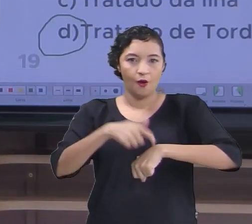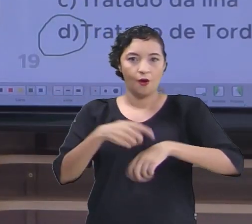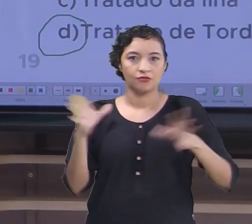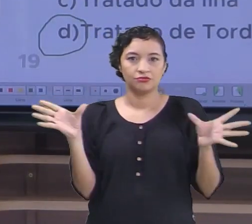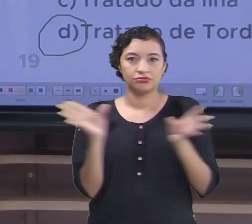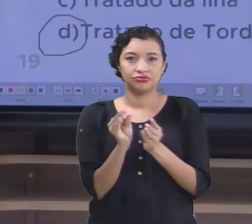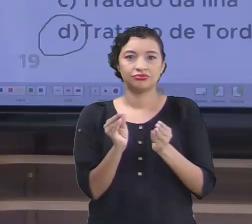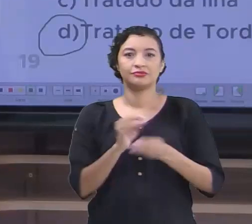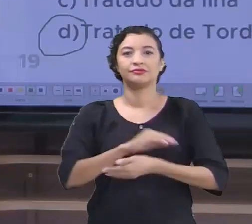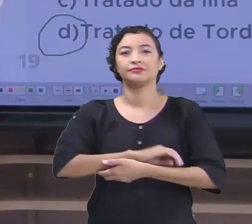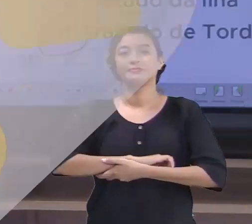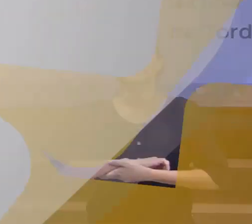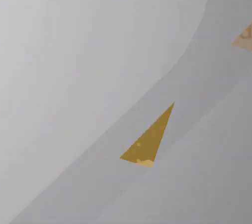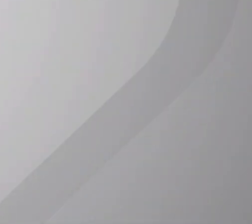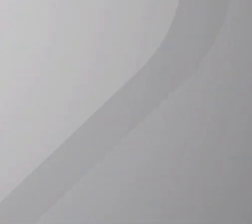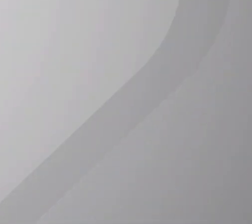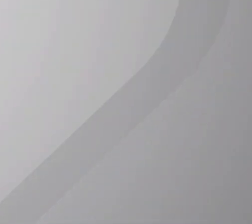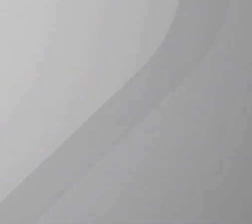resumo.